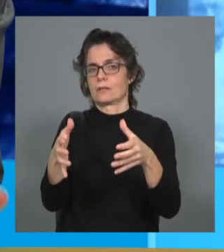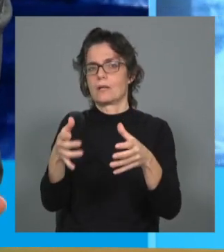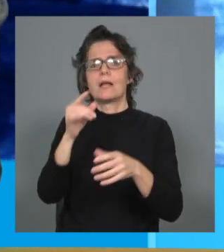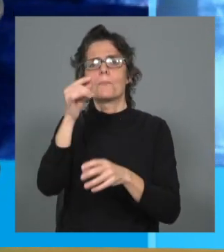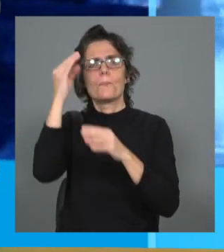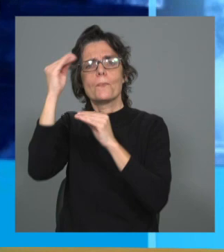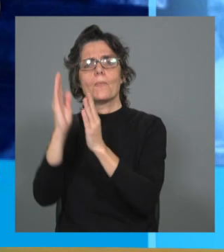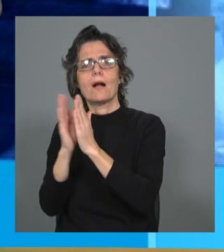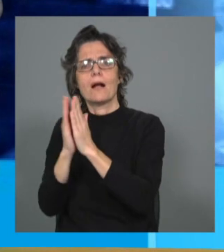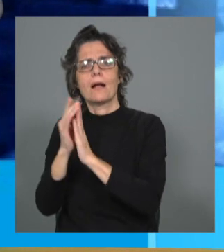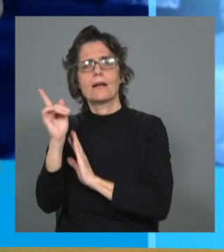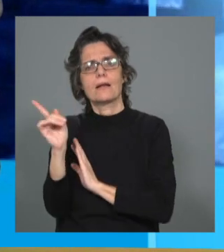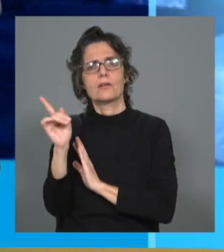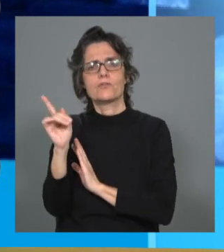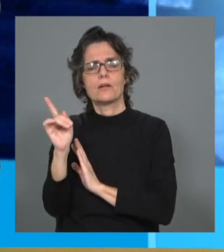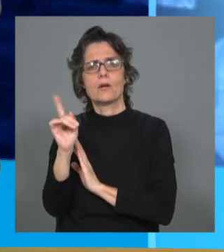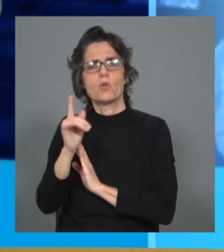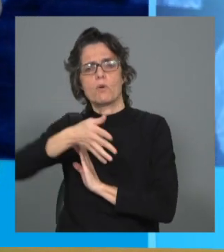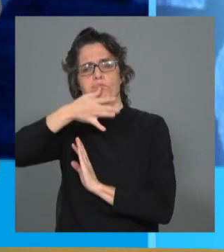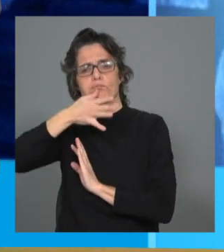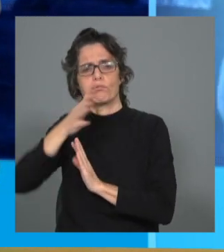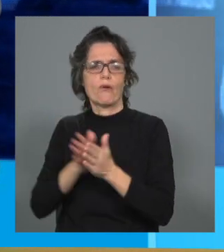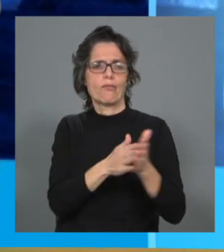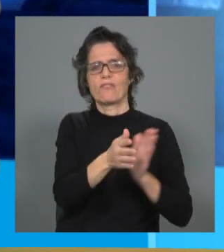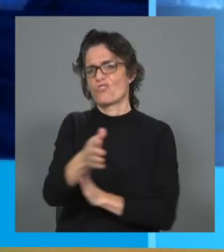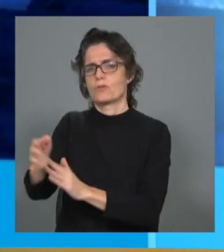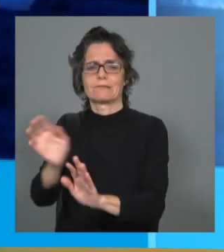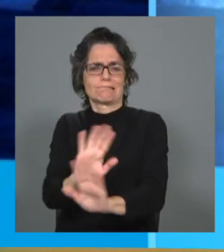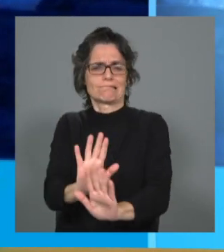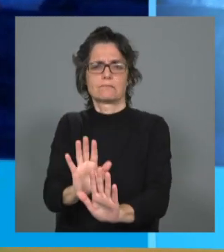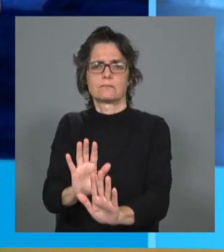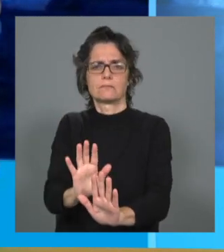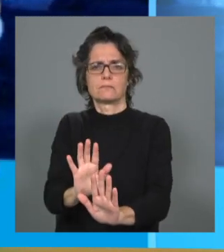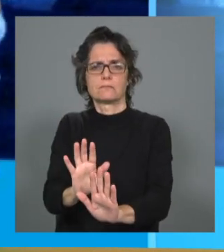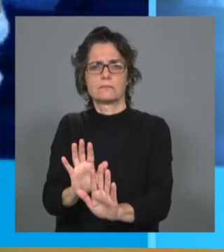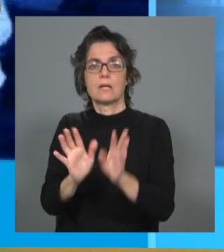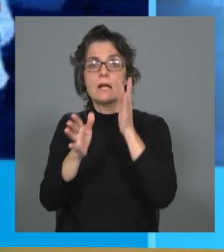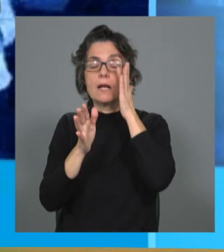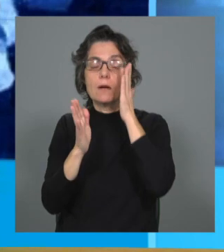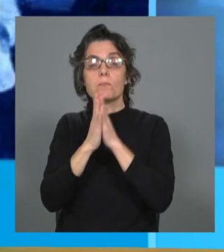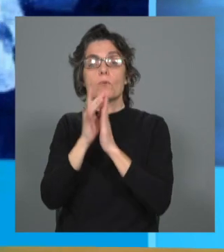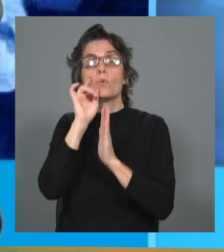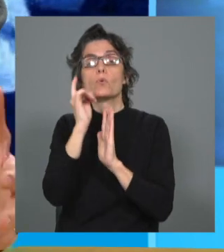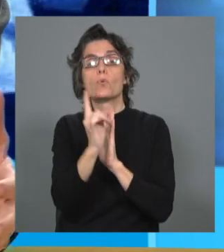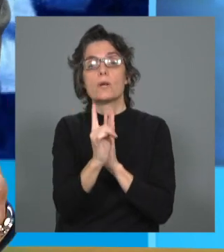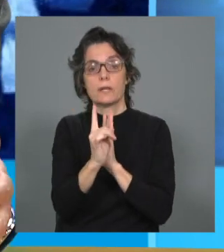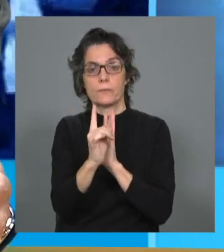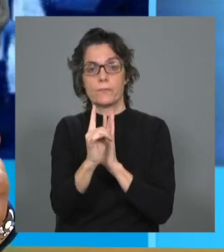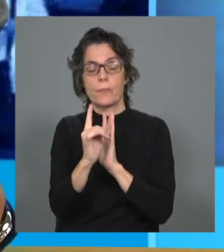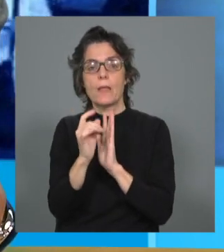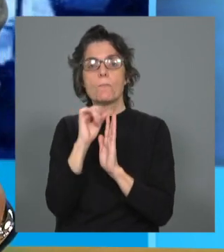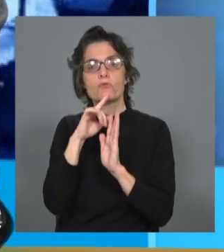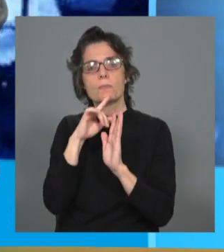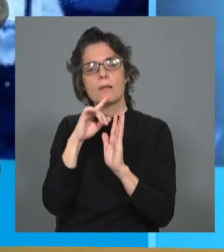ou conservador, à direita ou à esquerda, é um discurso que procura, dentro daquilo que são as soluções de gestão